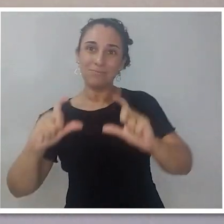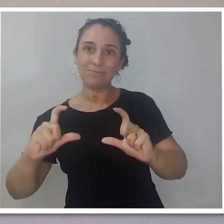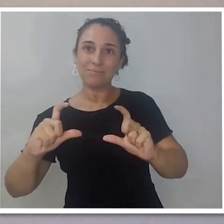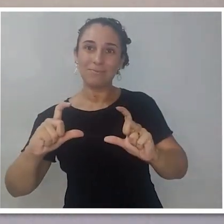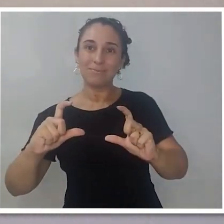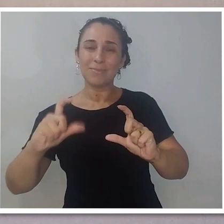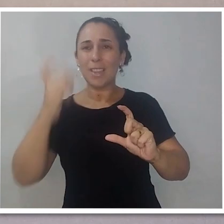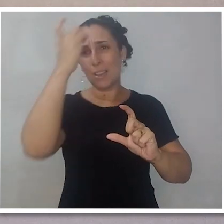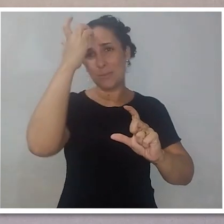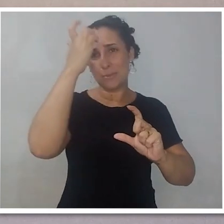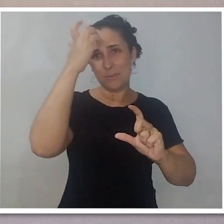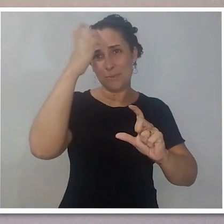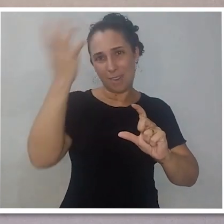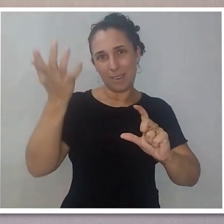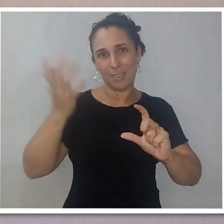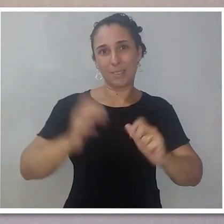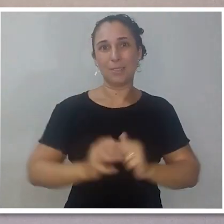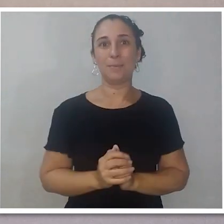Ó.